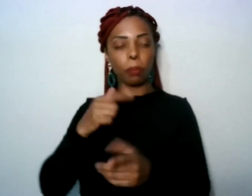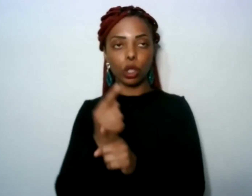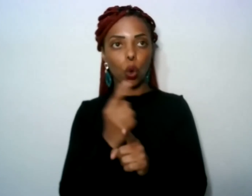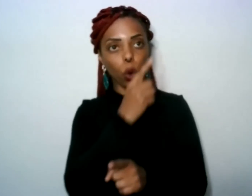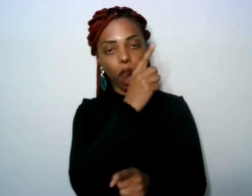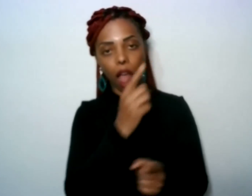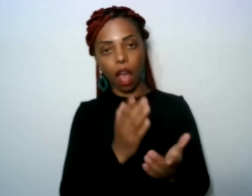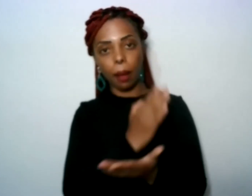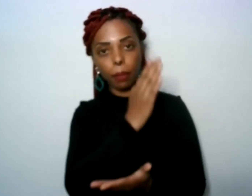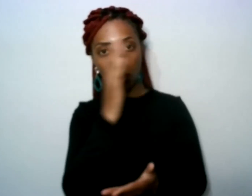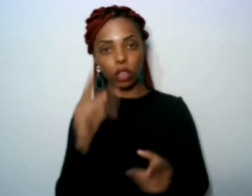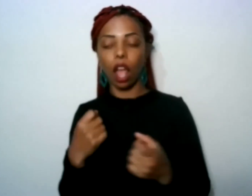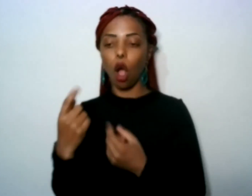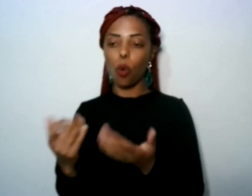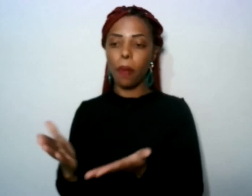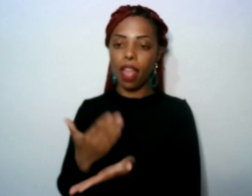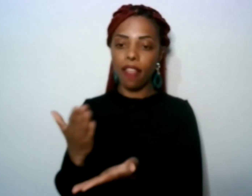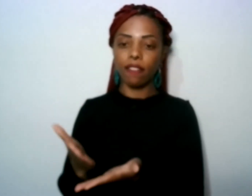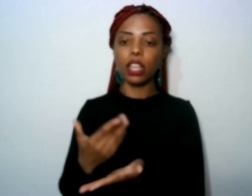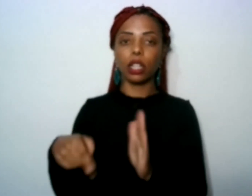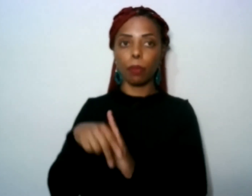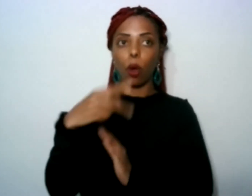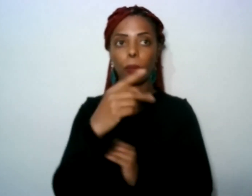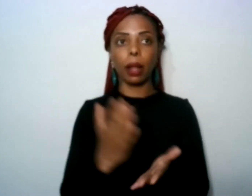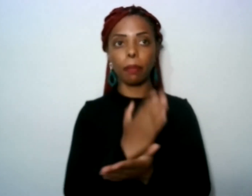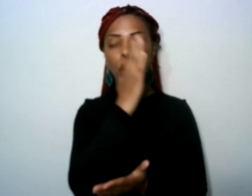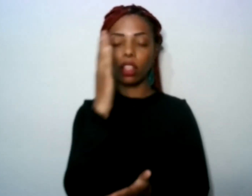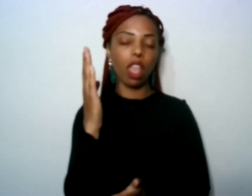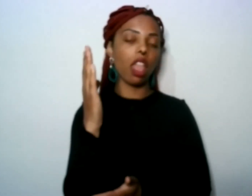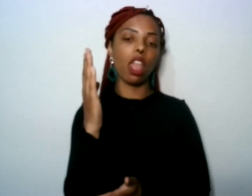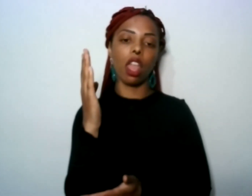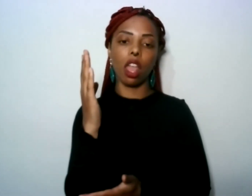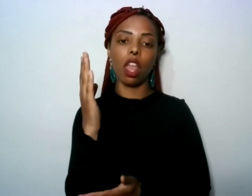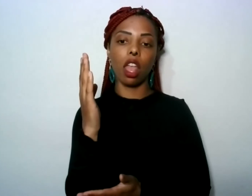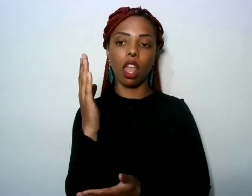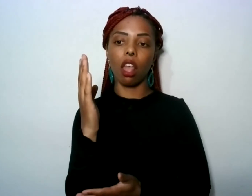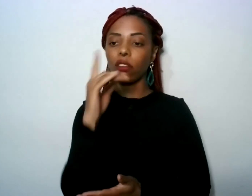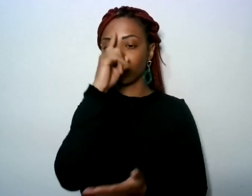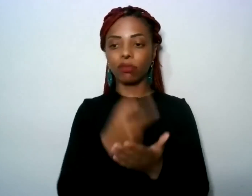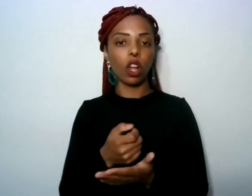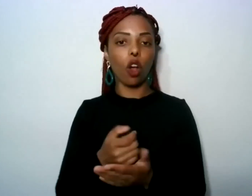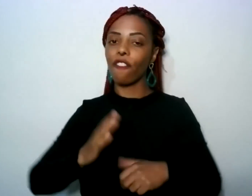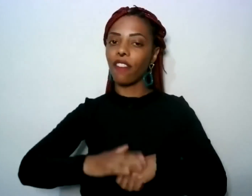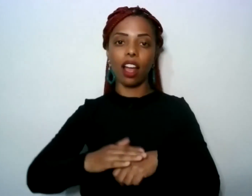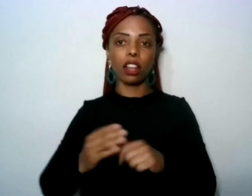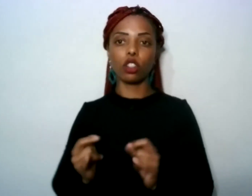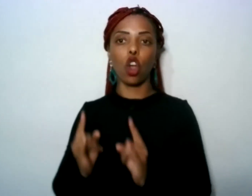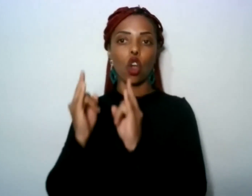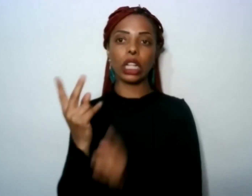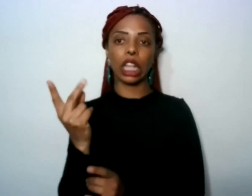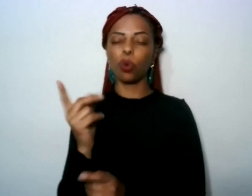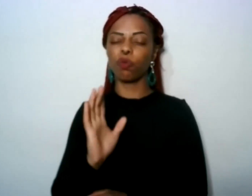algumas revistas da biblioteca também resolve-se não fazer esse segundo edifício e opta-se por